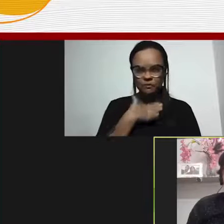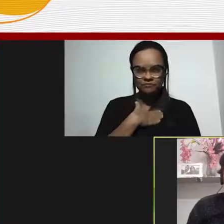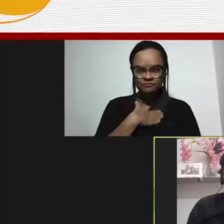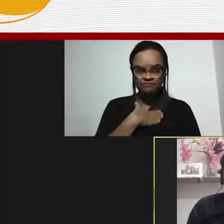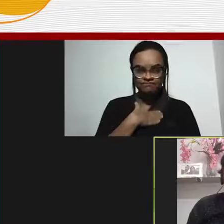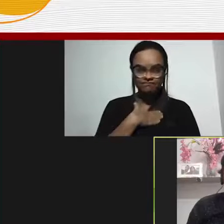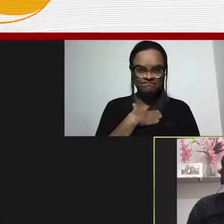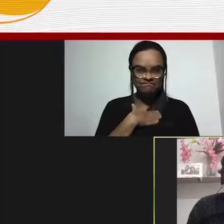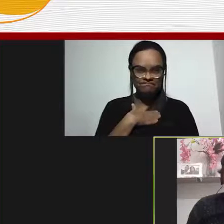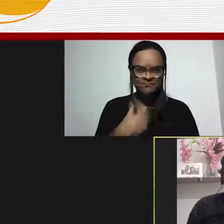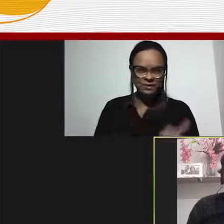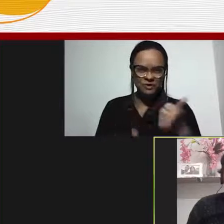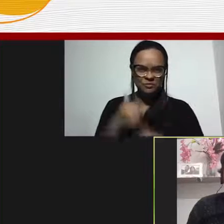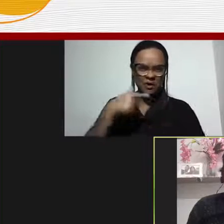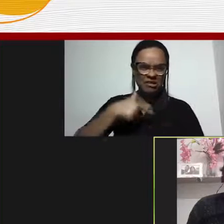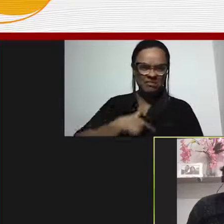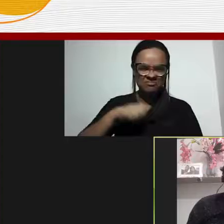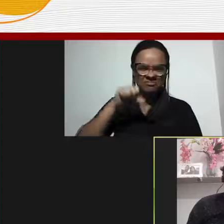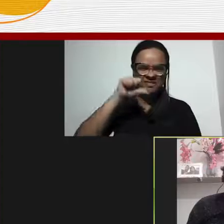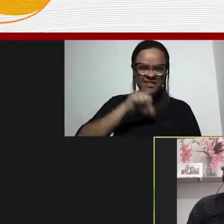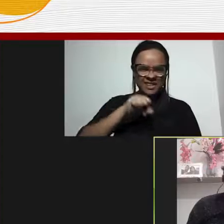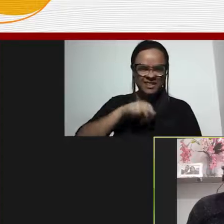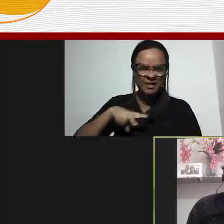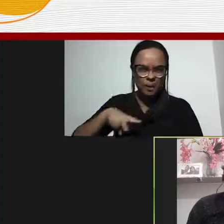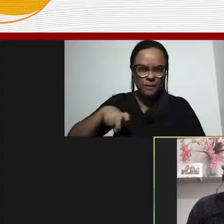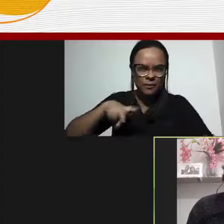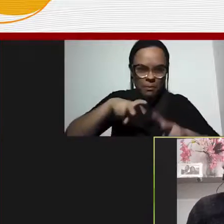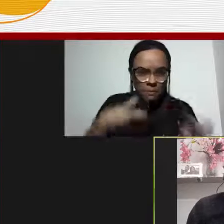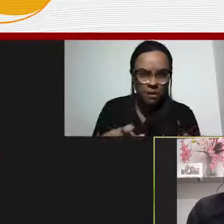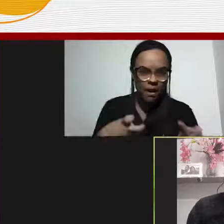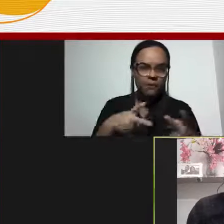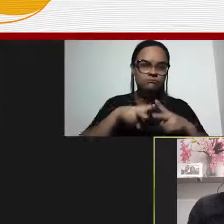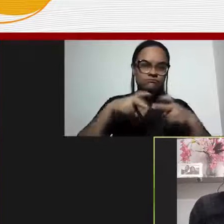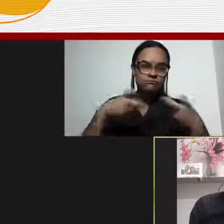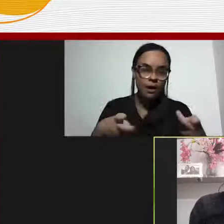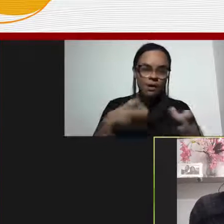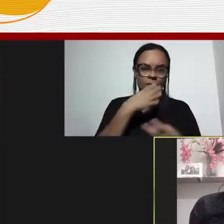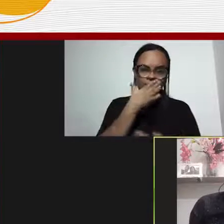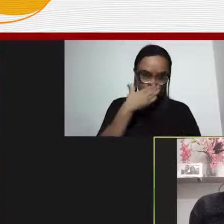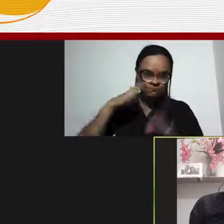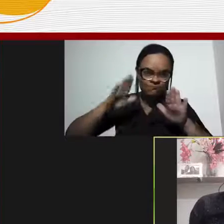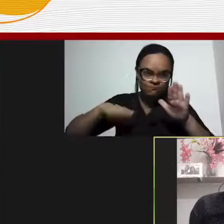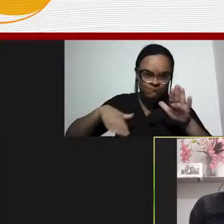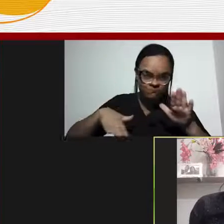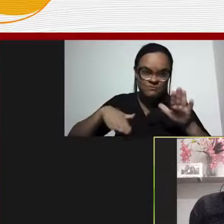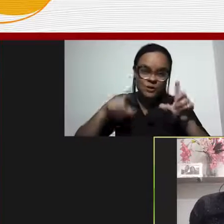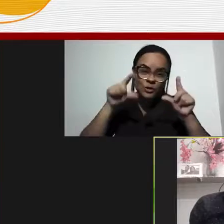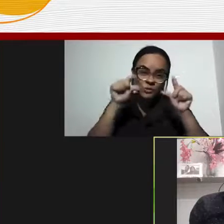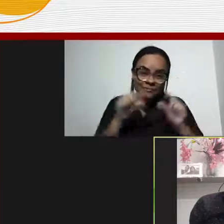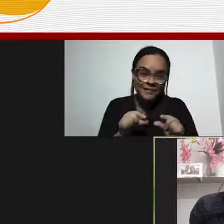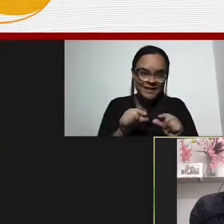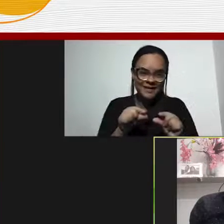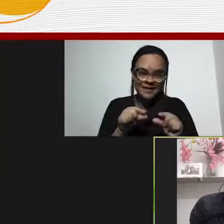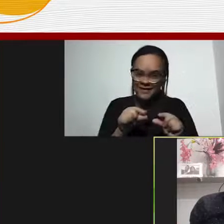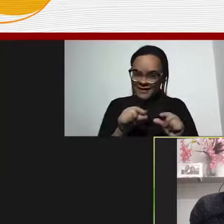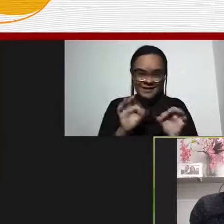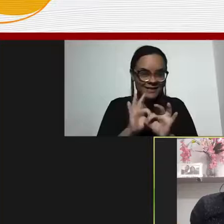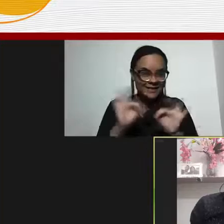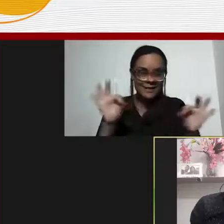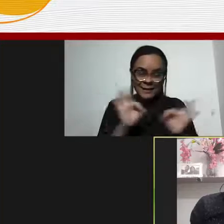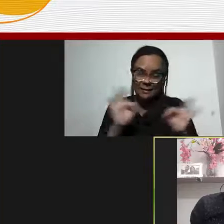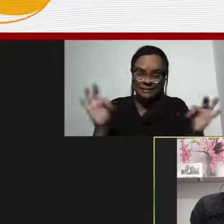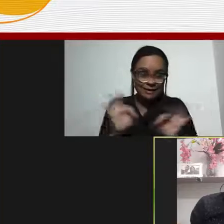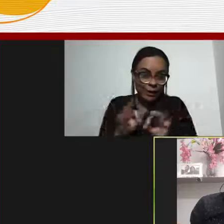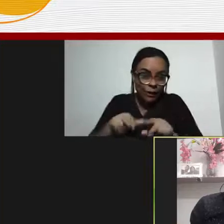ruim do esporte. Se eu for correr, eu caio. Também nado pouco, não consigo atravessar